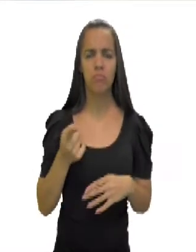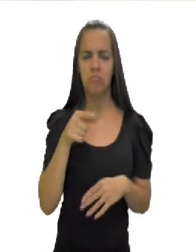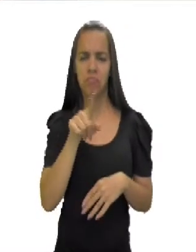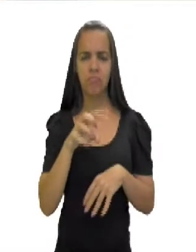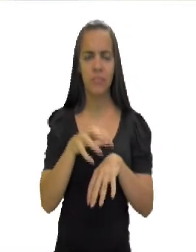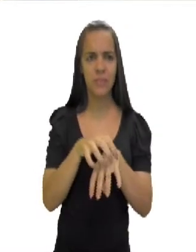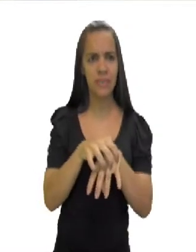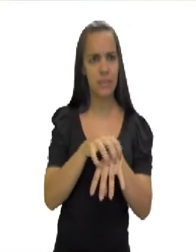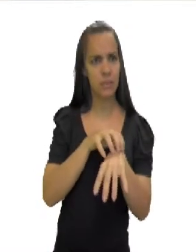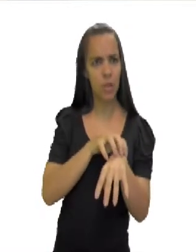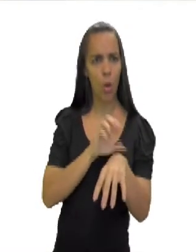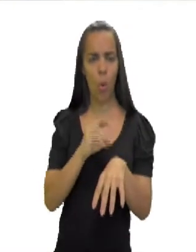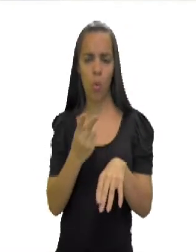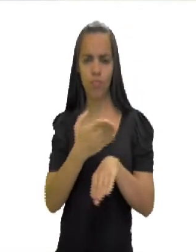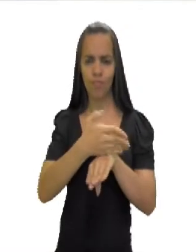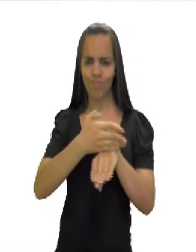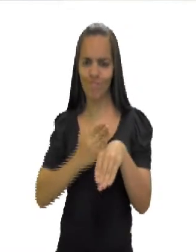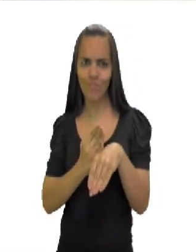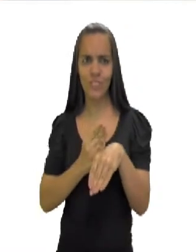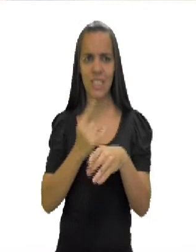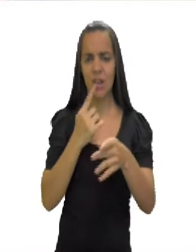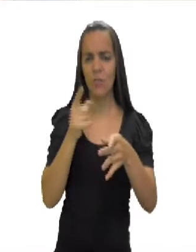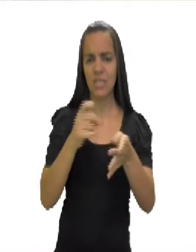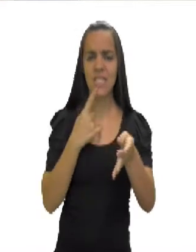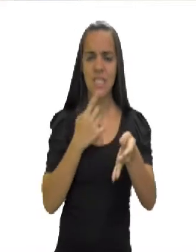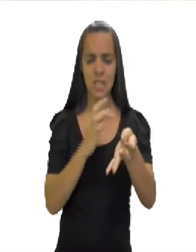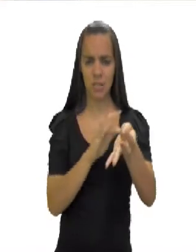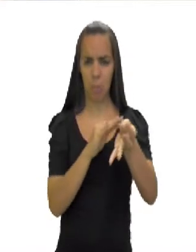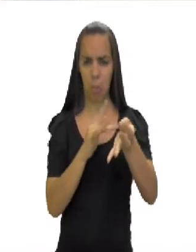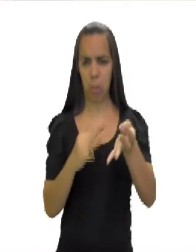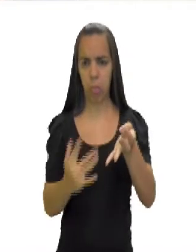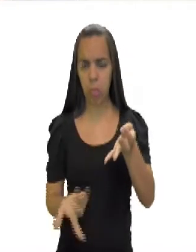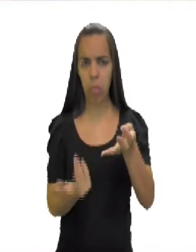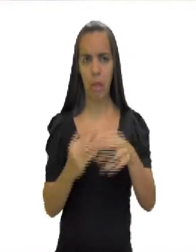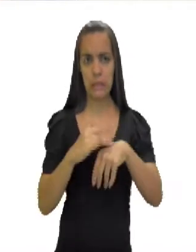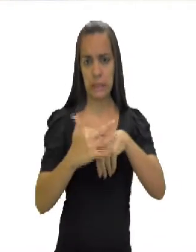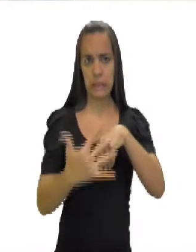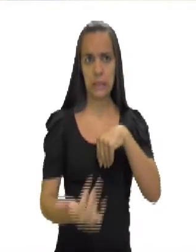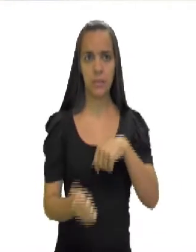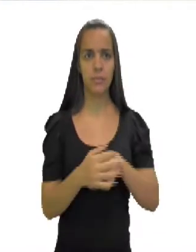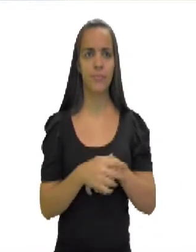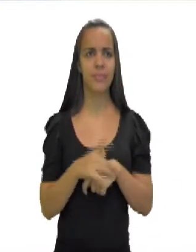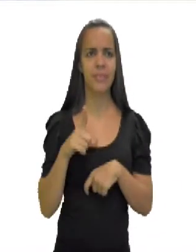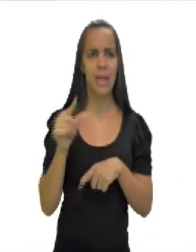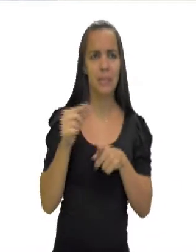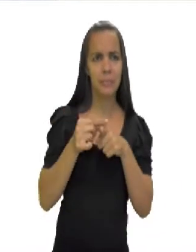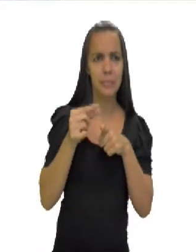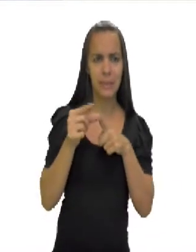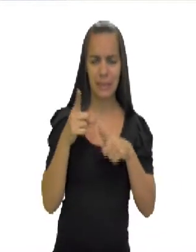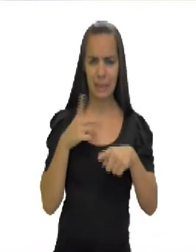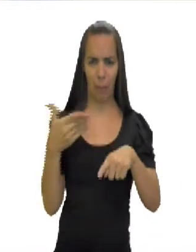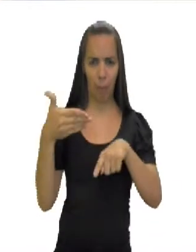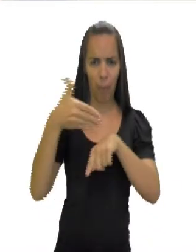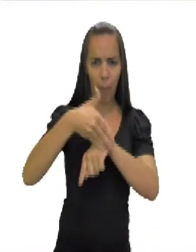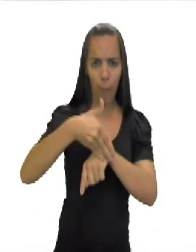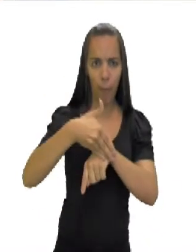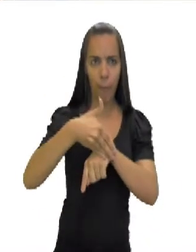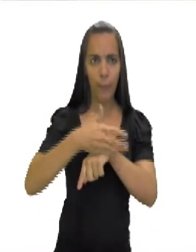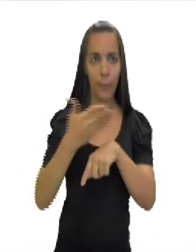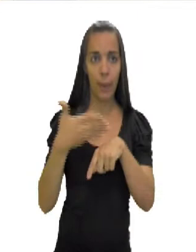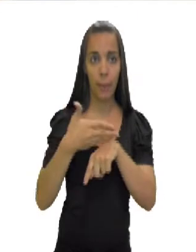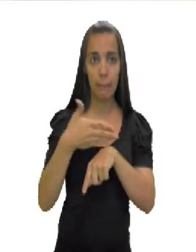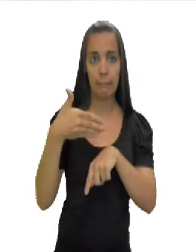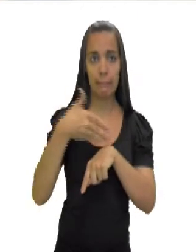Quando você se arranha ou se corta e sangra, partículas estranhas ao corpo